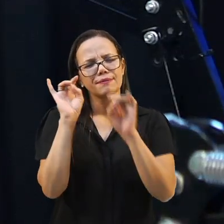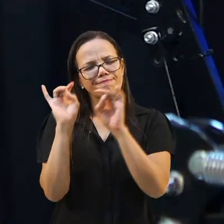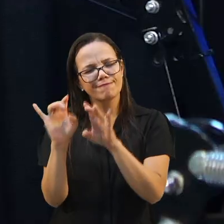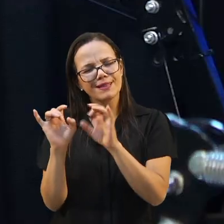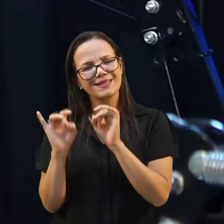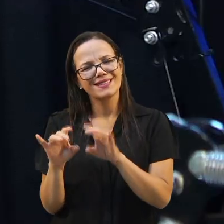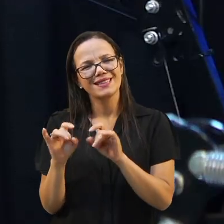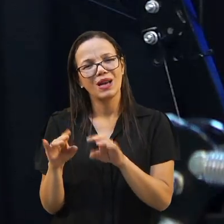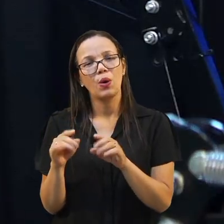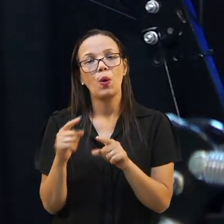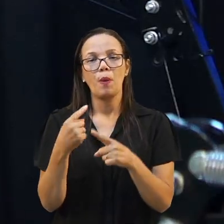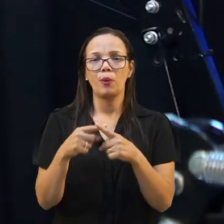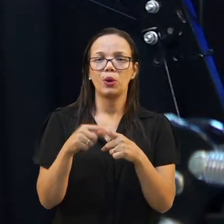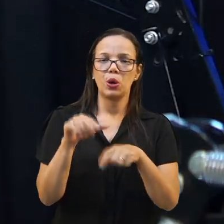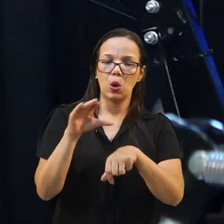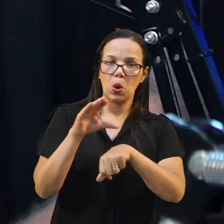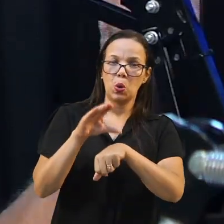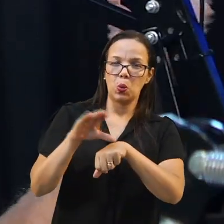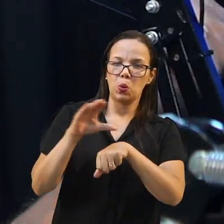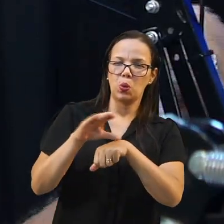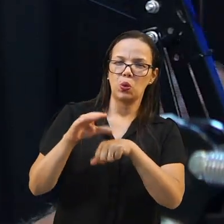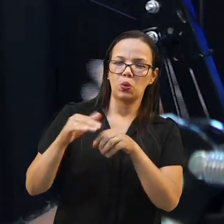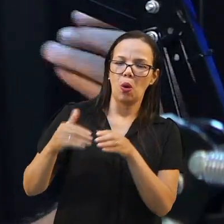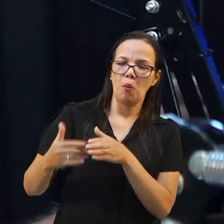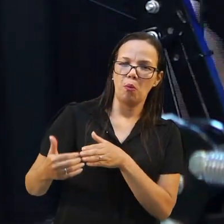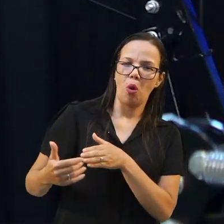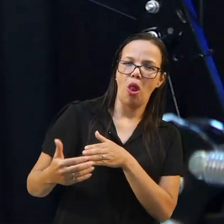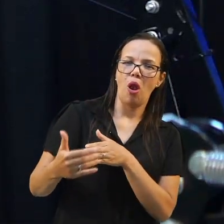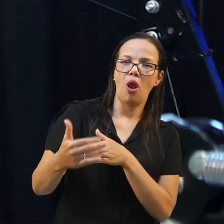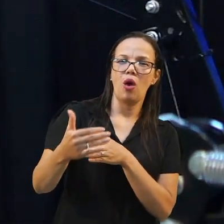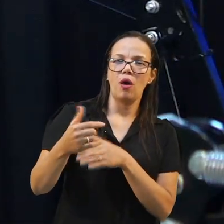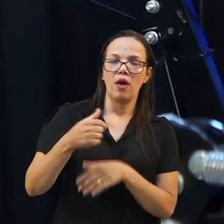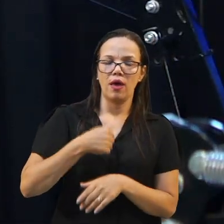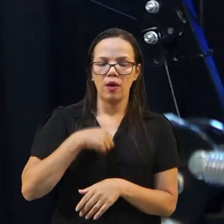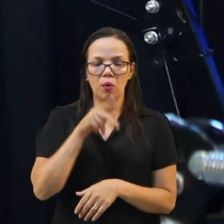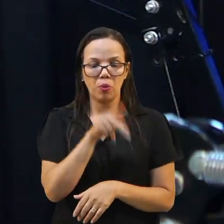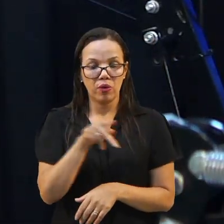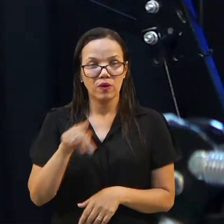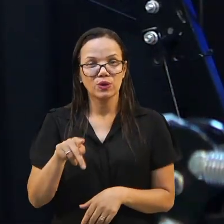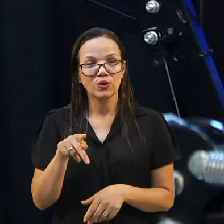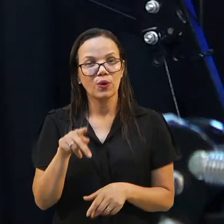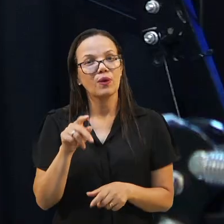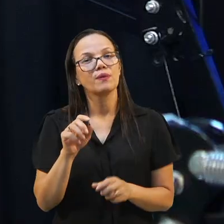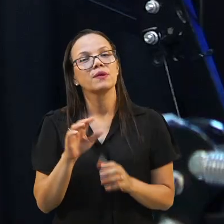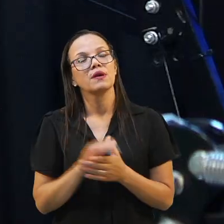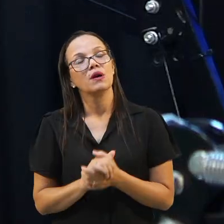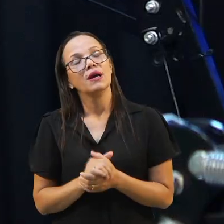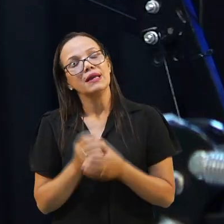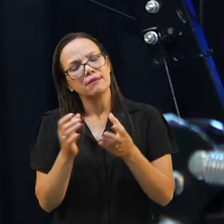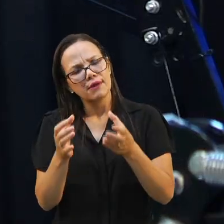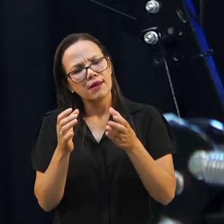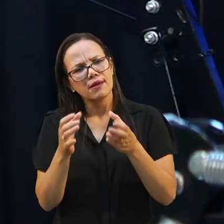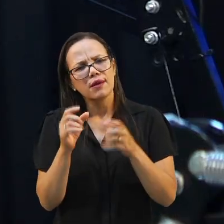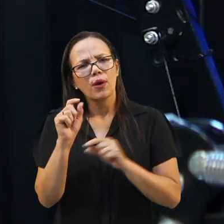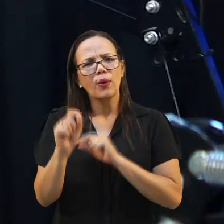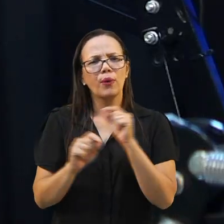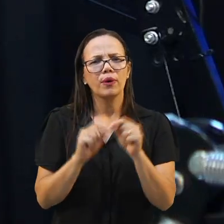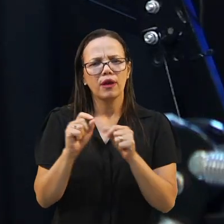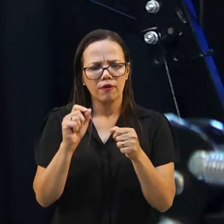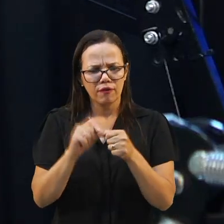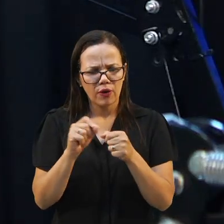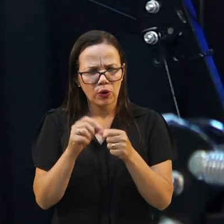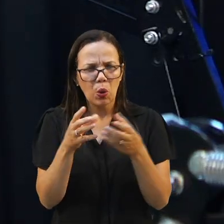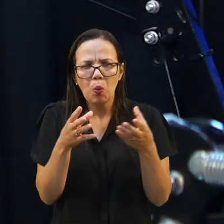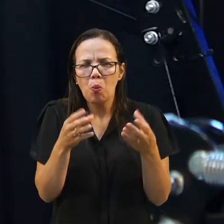porque ao longo do curso, e quando professor eu insistia nesse lado, eu consegui fazer